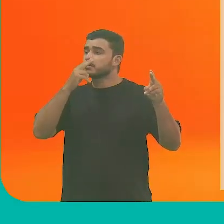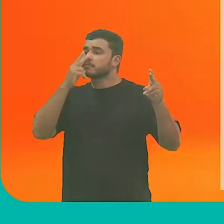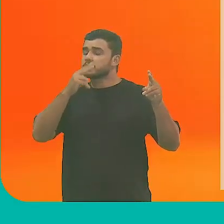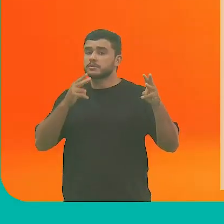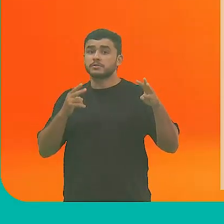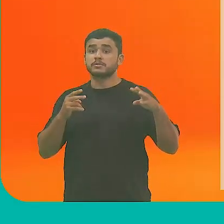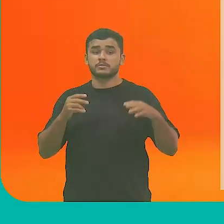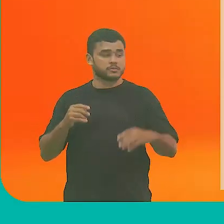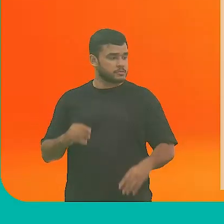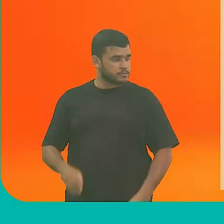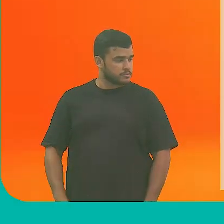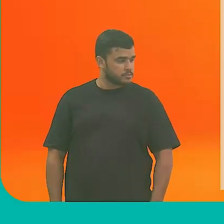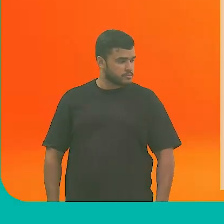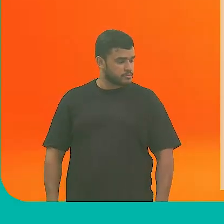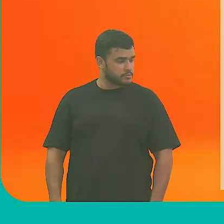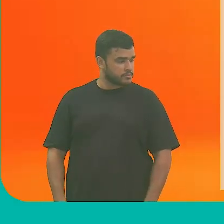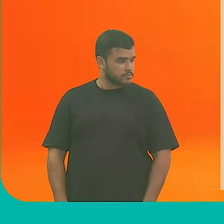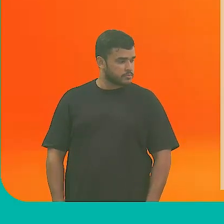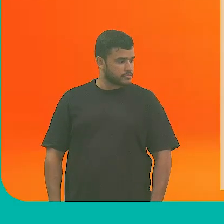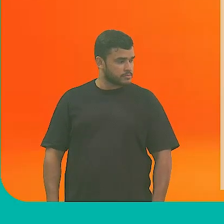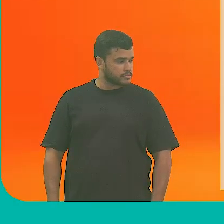A moda é 3.